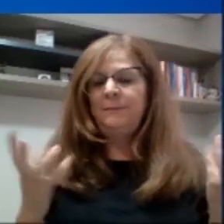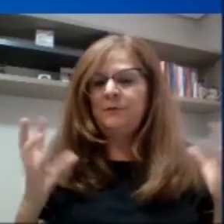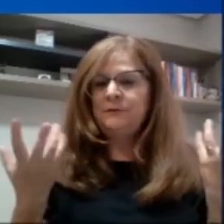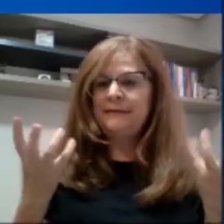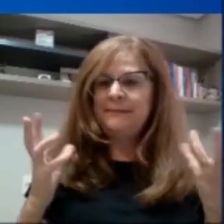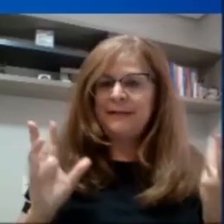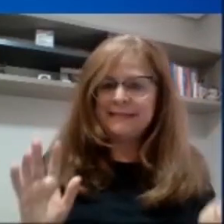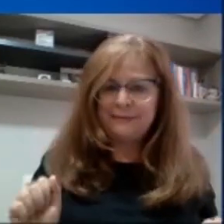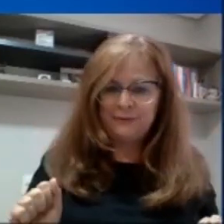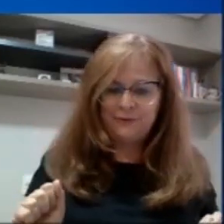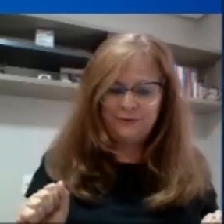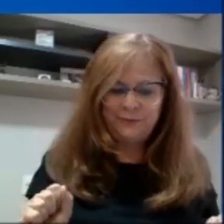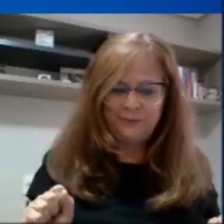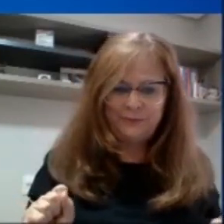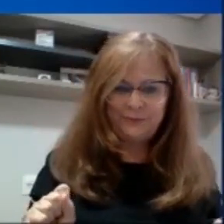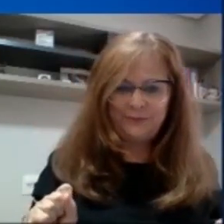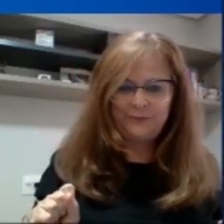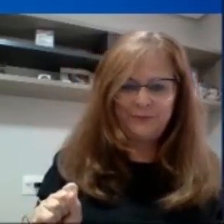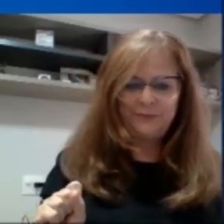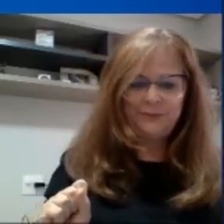e produzida pelas mãos.